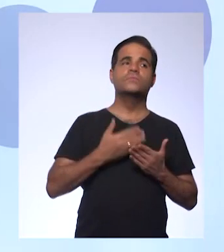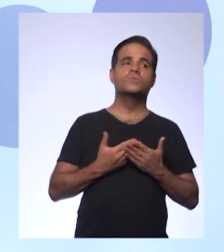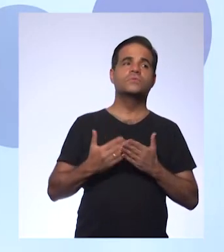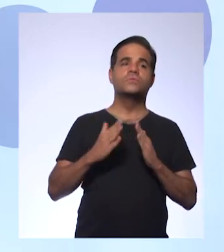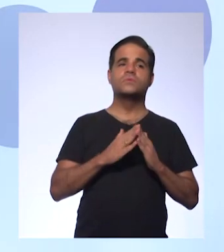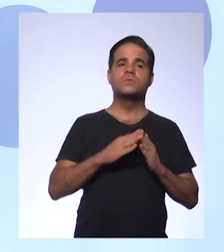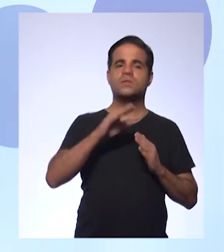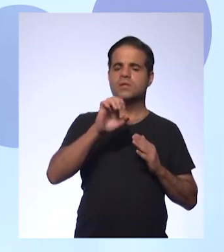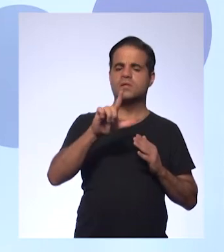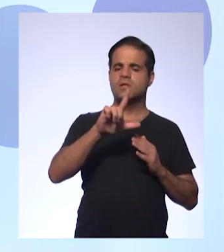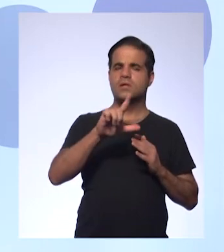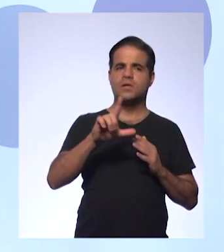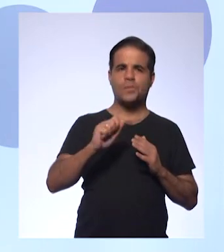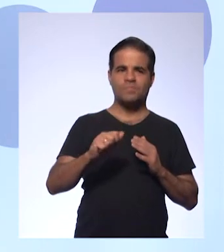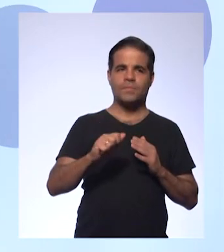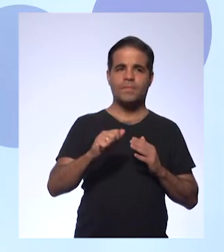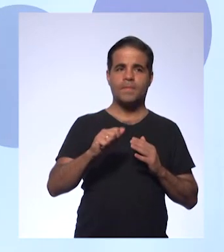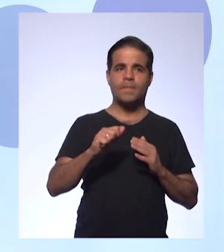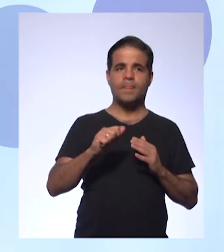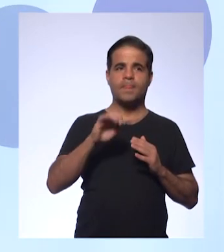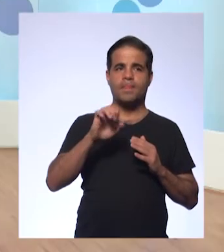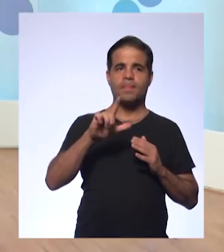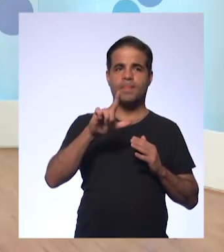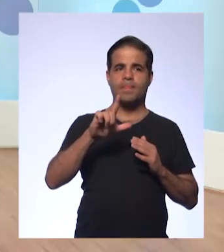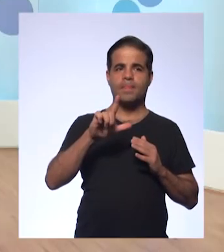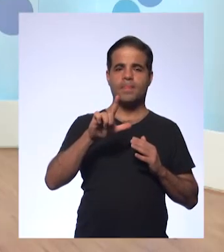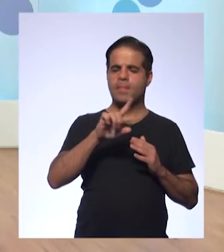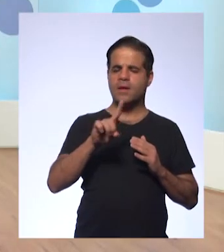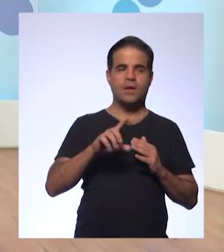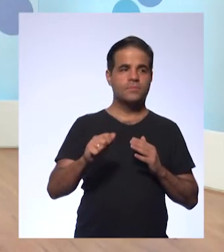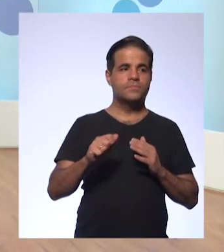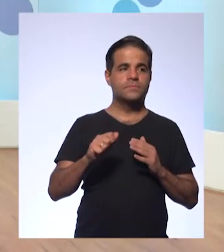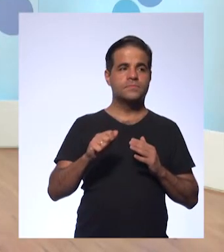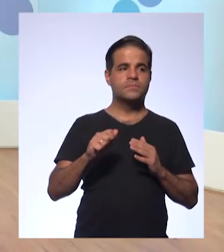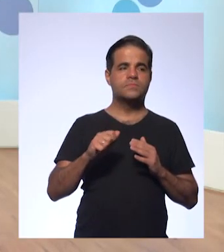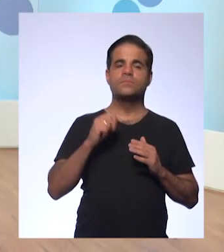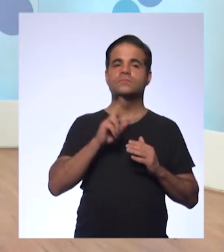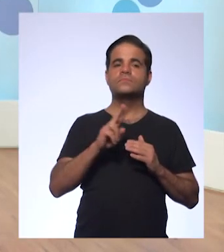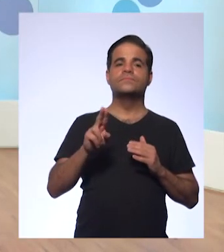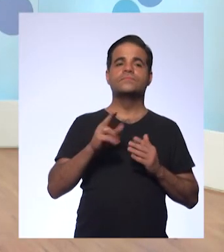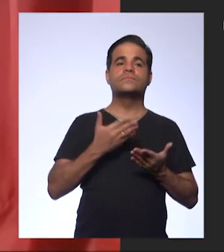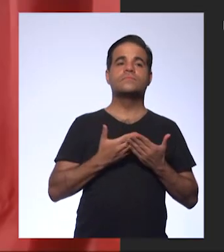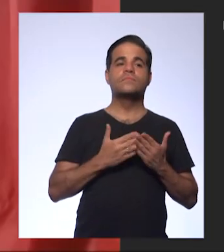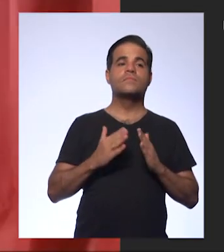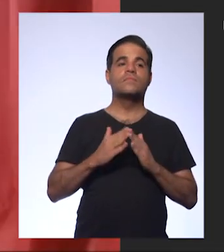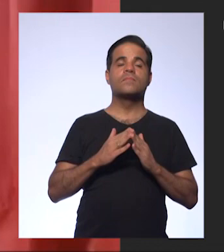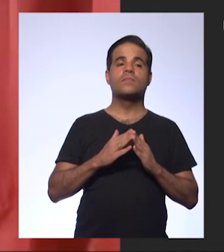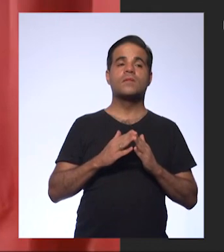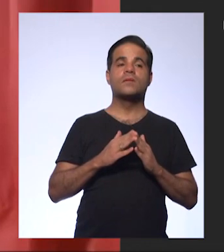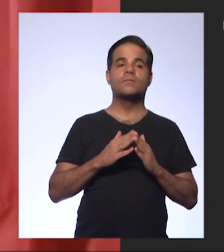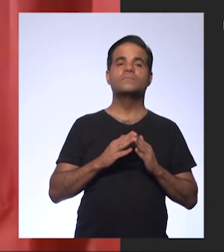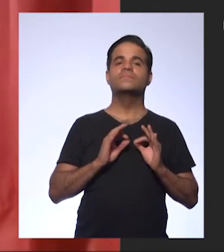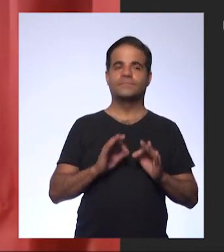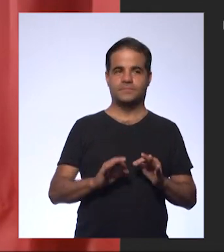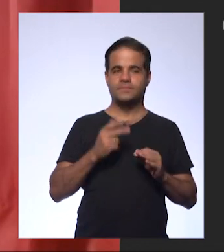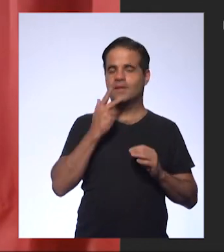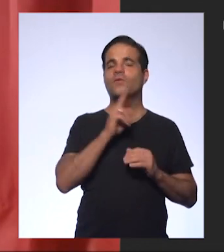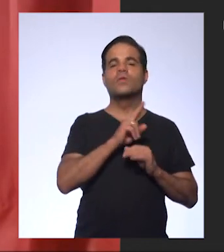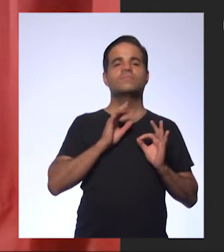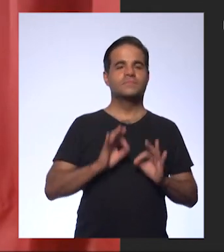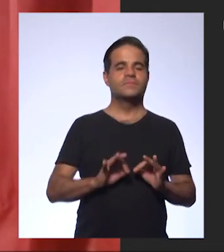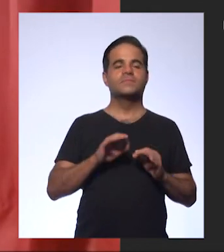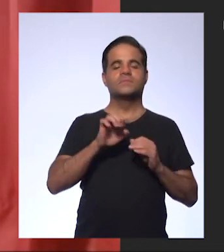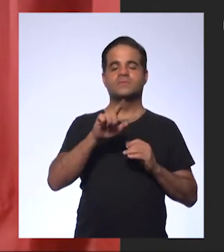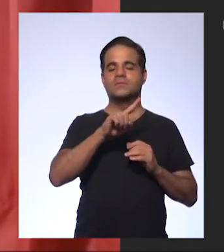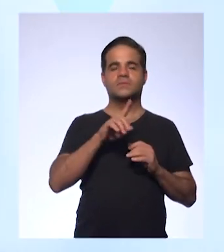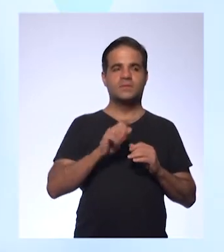Sim. Elza Peçanha de Godoy ou falei errado? Vou até mandar um Não, beijo. é o de Godoy mesmo. Ah, falei certo. Então, já